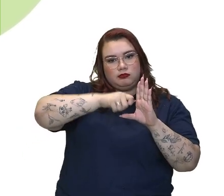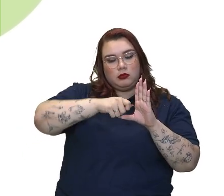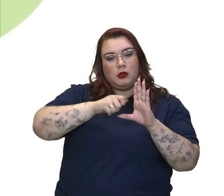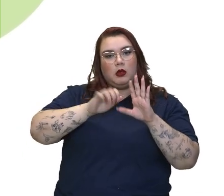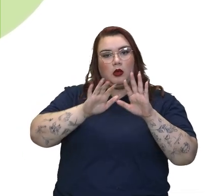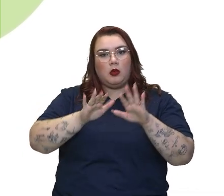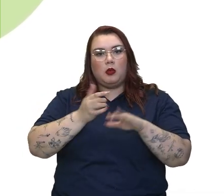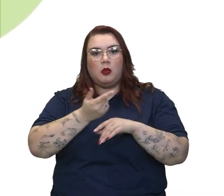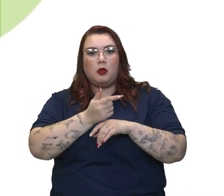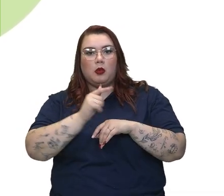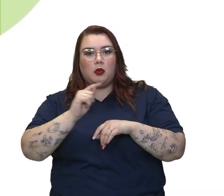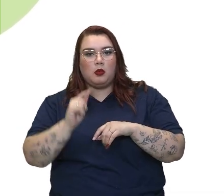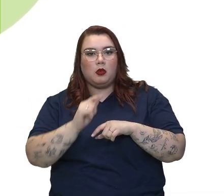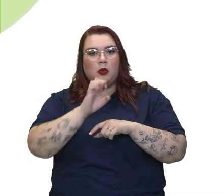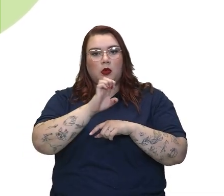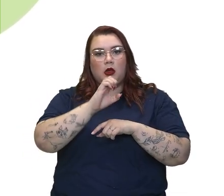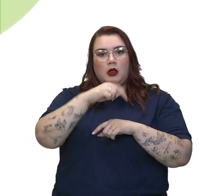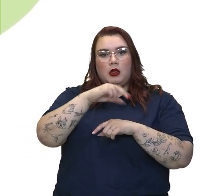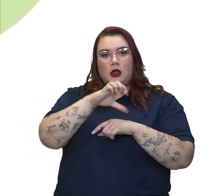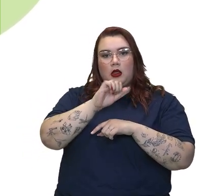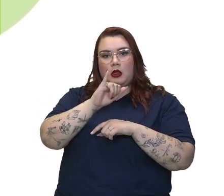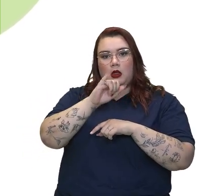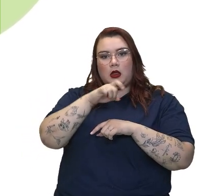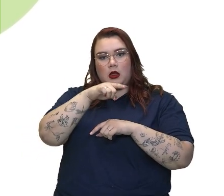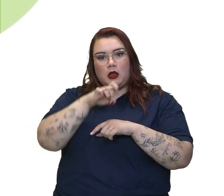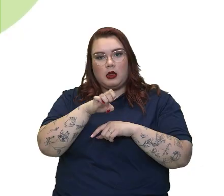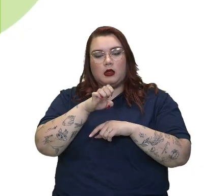atual é chamado encaixe induzido.